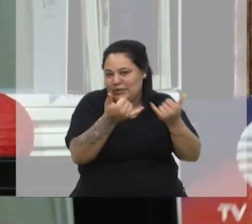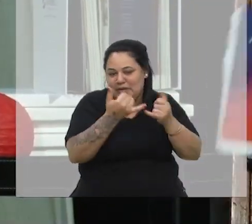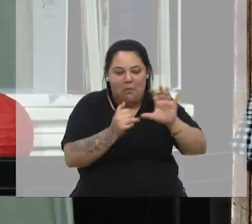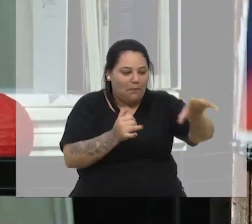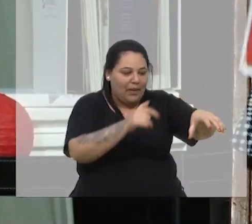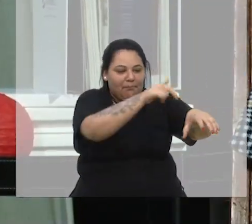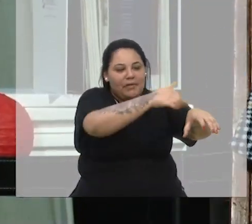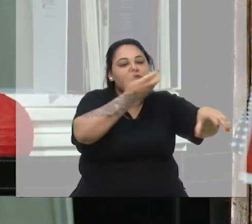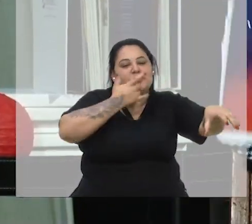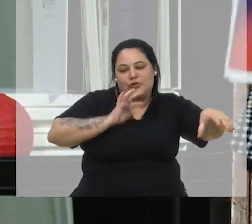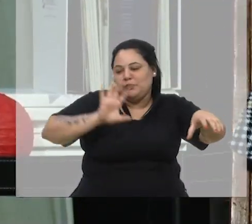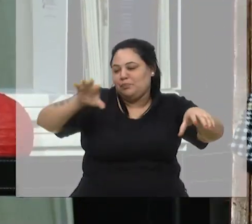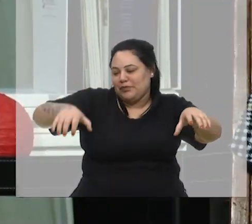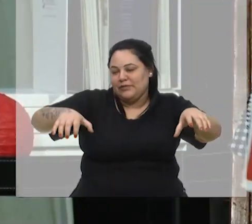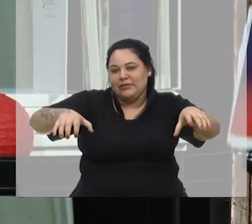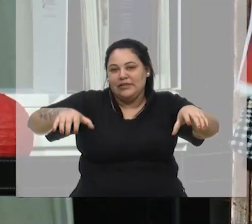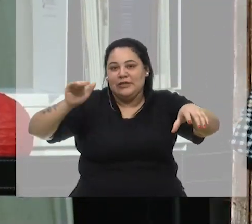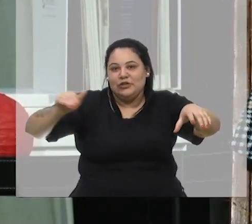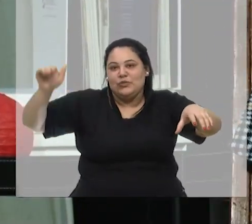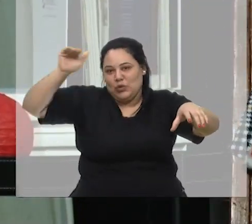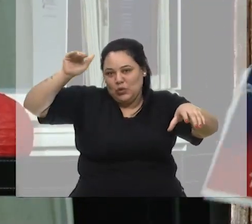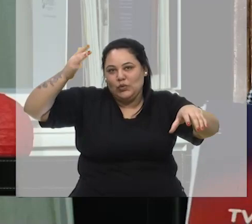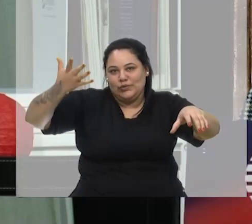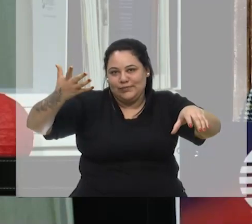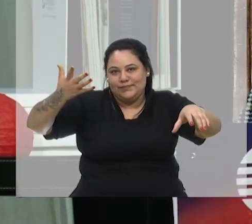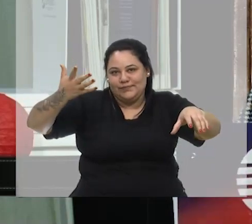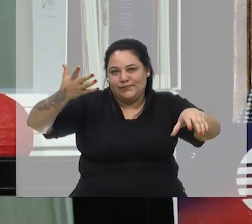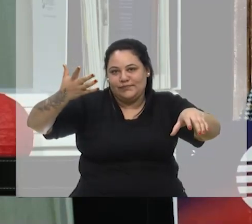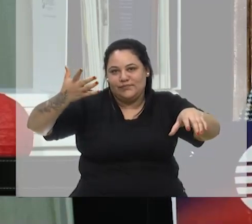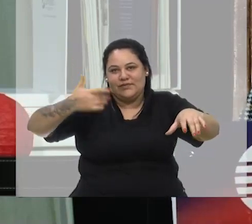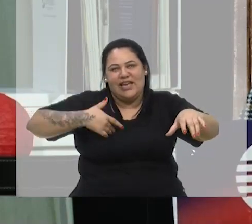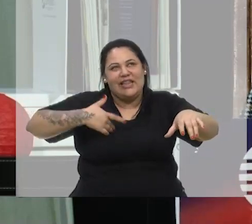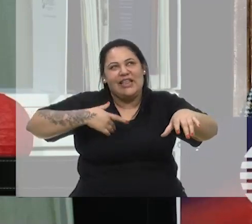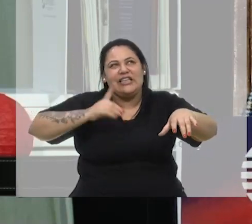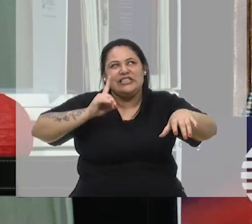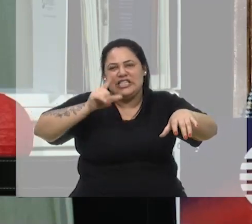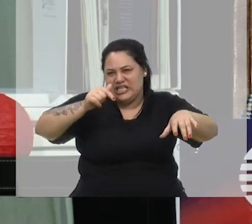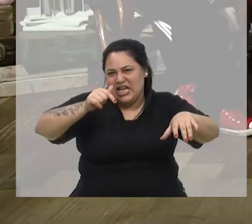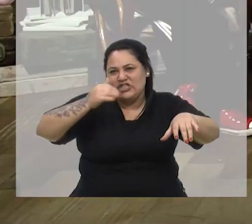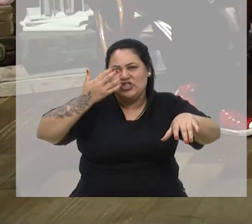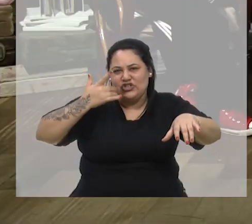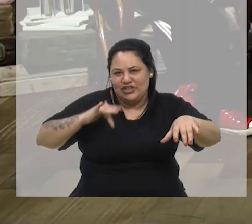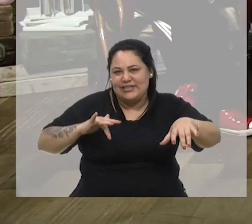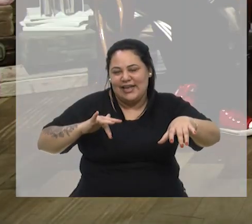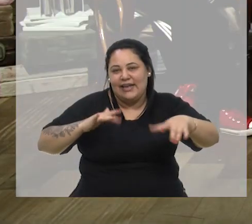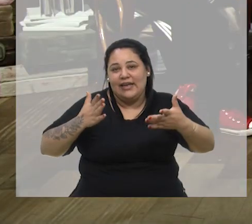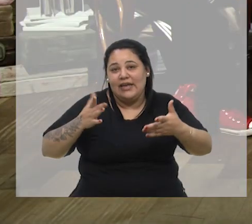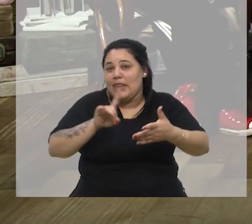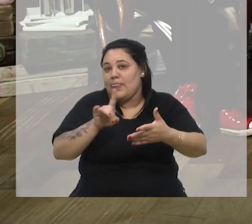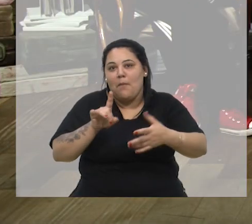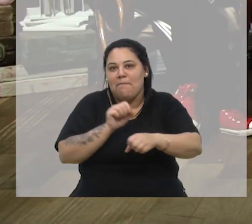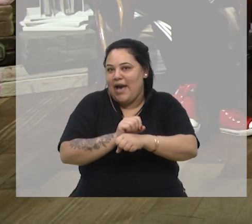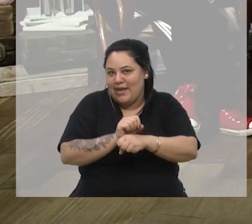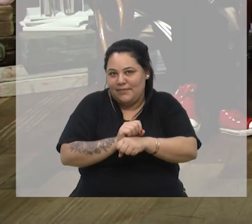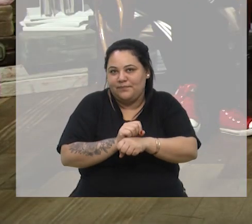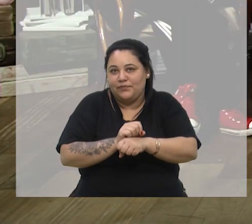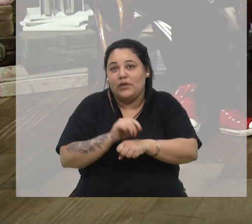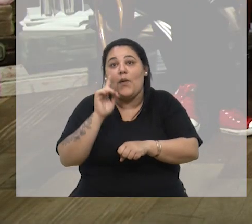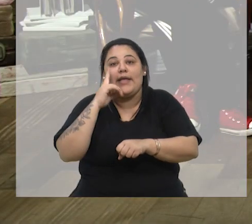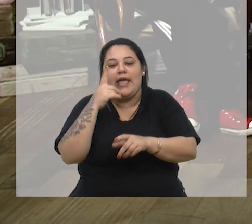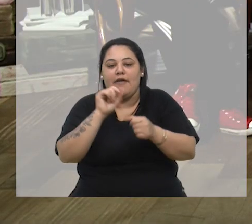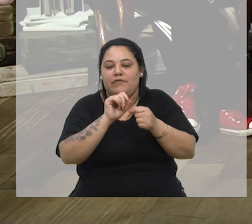mesmo. Vocês dividem, assim, a parte infantil, parte a mais adulta? São 17 dias, né,